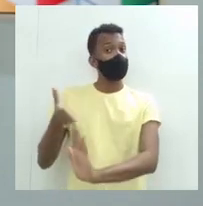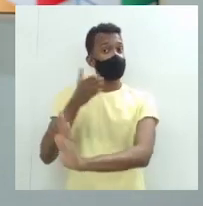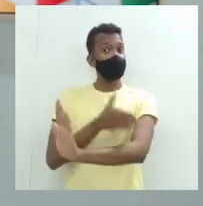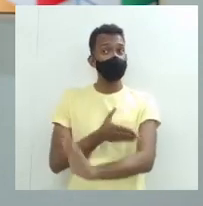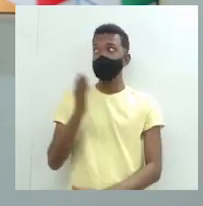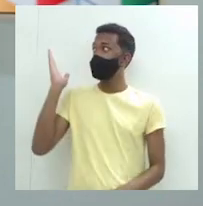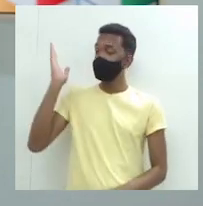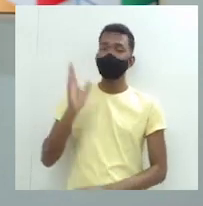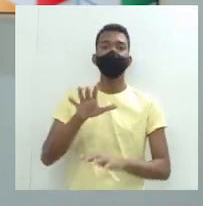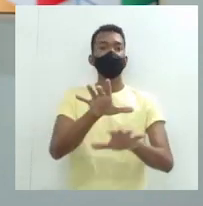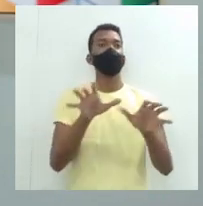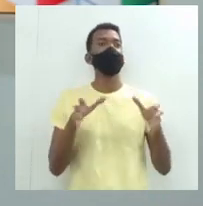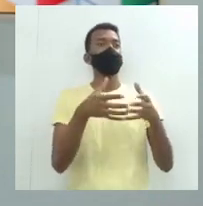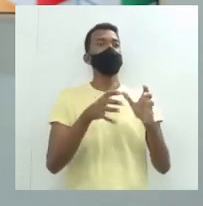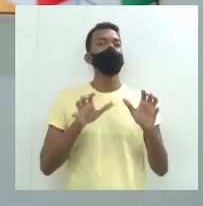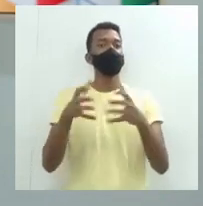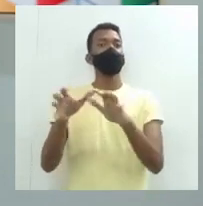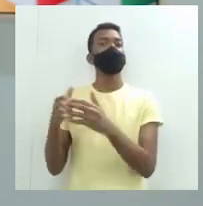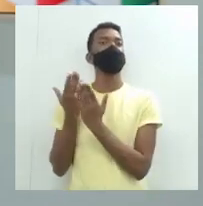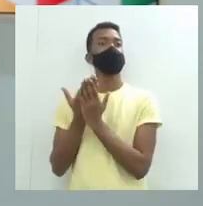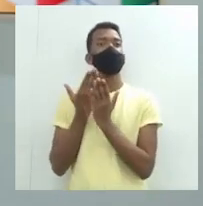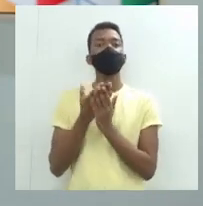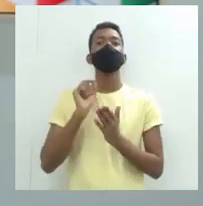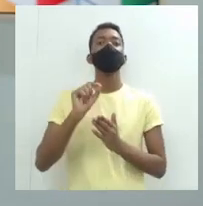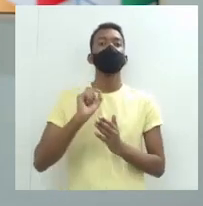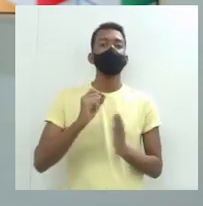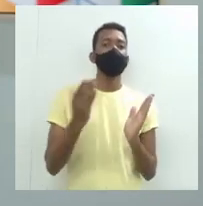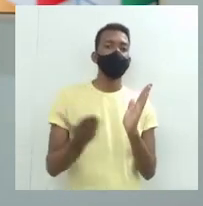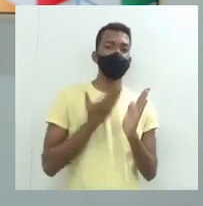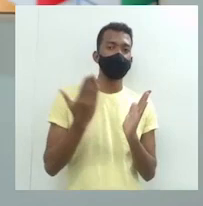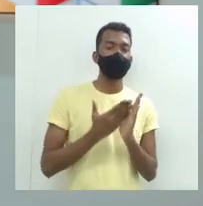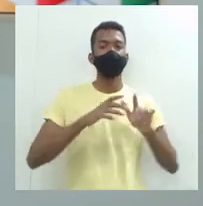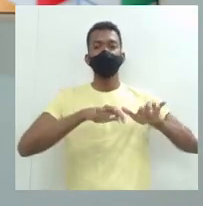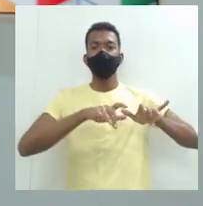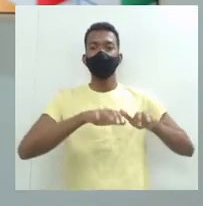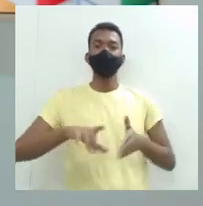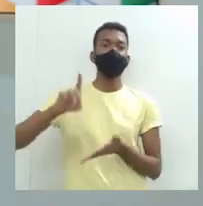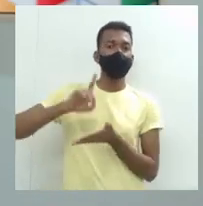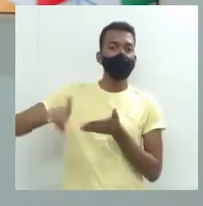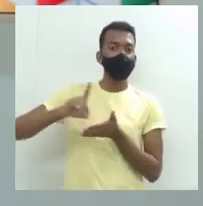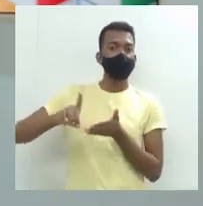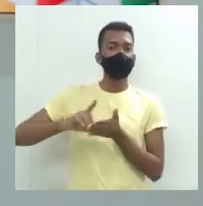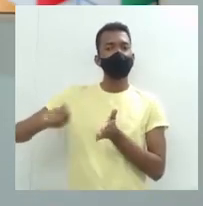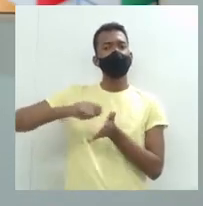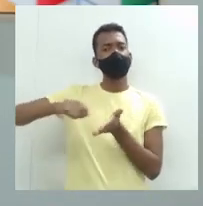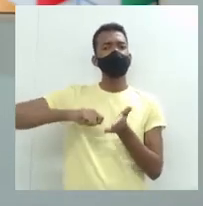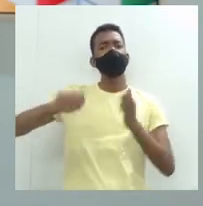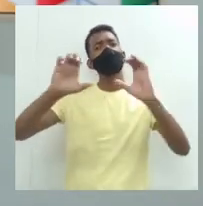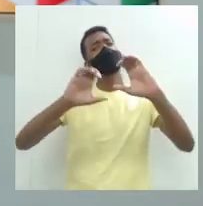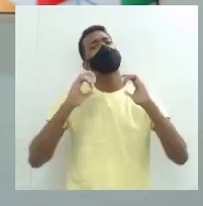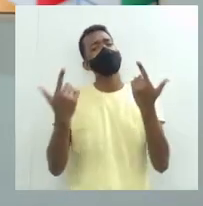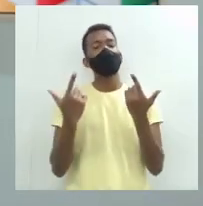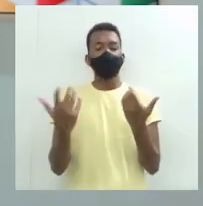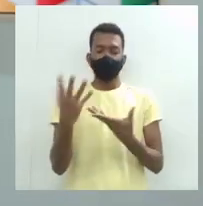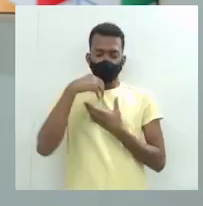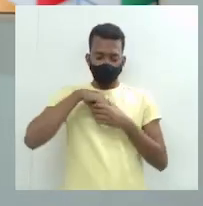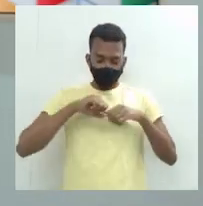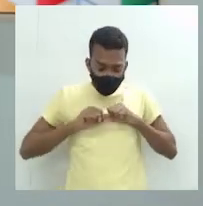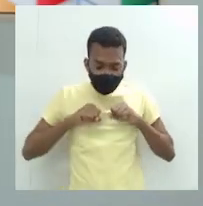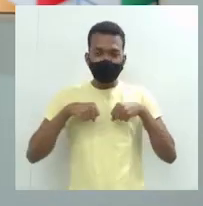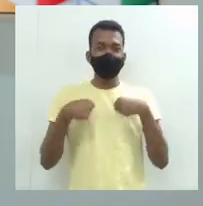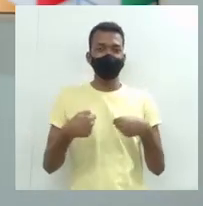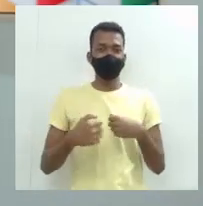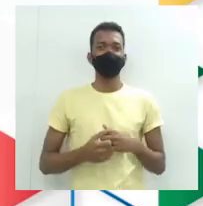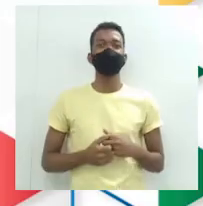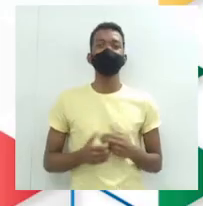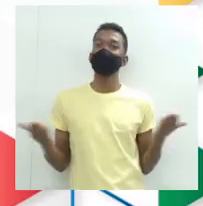monte o seu time de estudos, caderno, computador, dicionário, caneta e, claro, muita disposição.